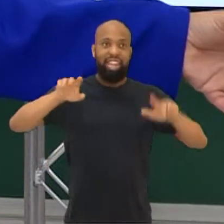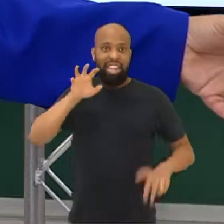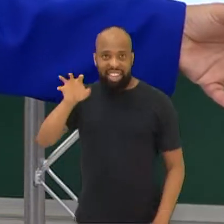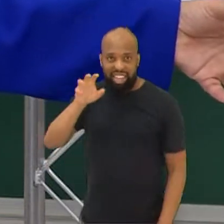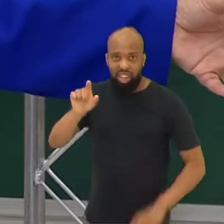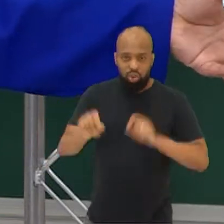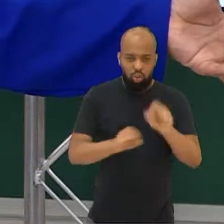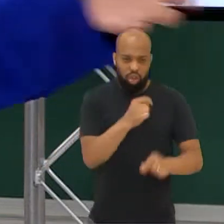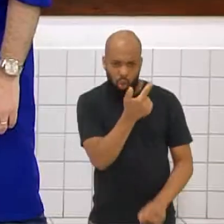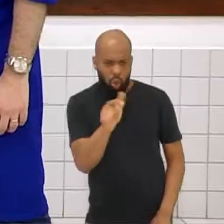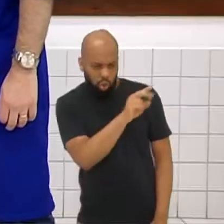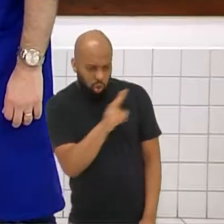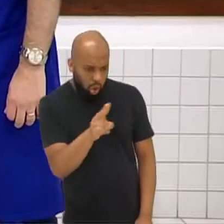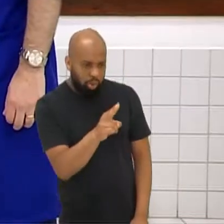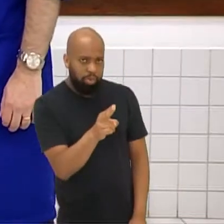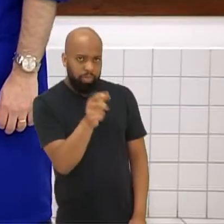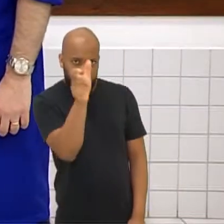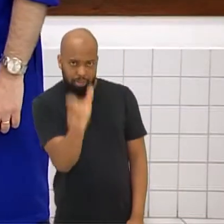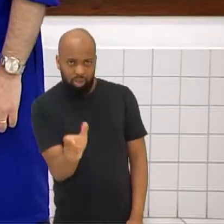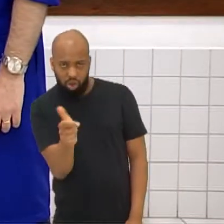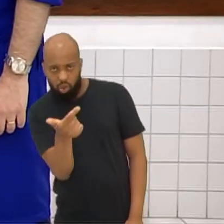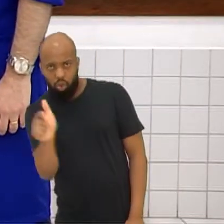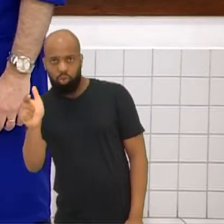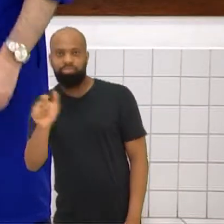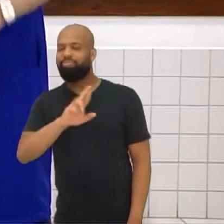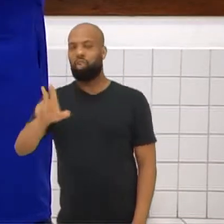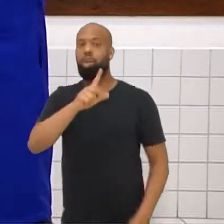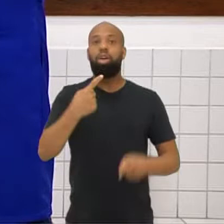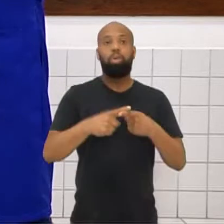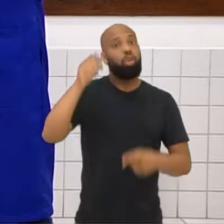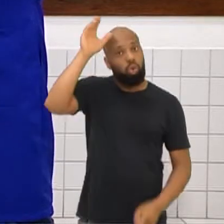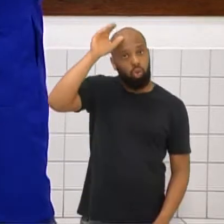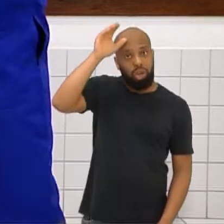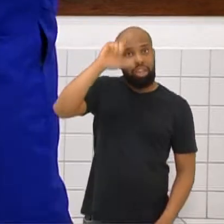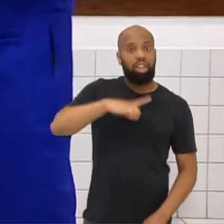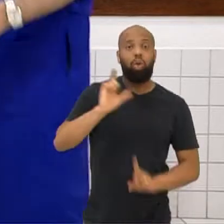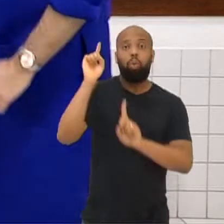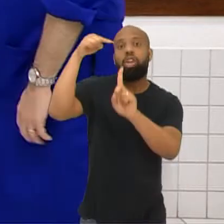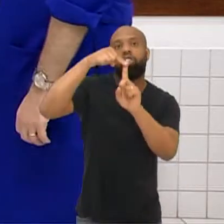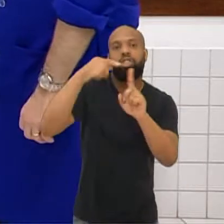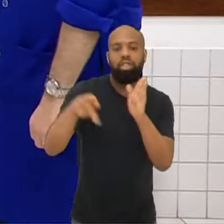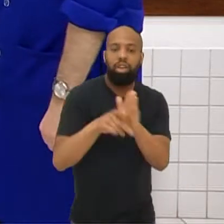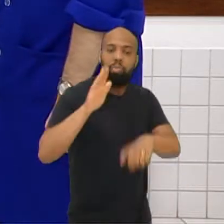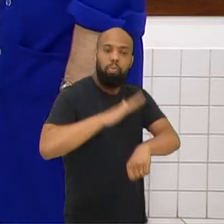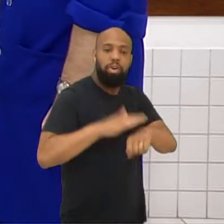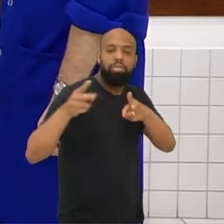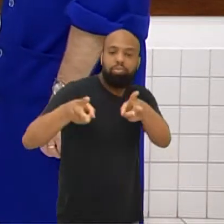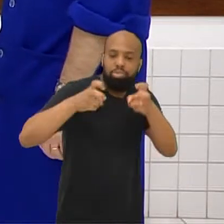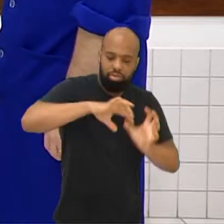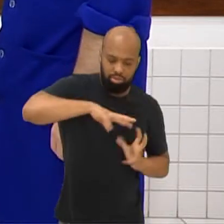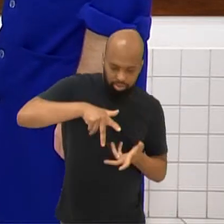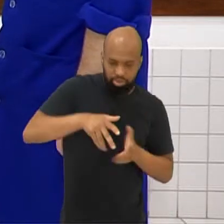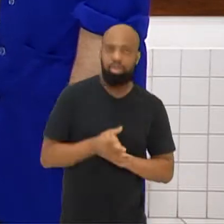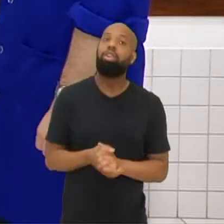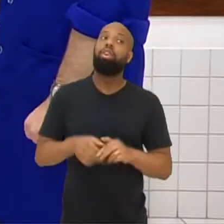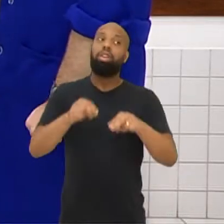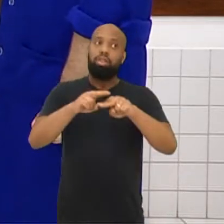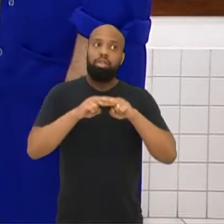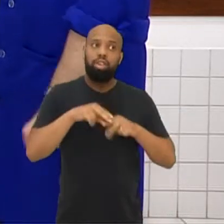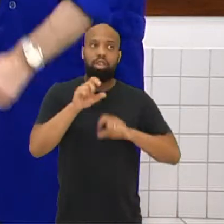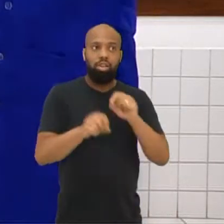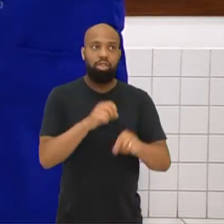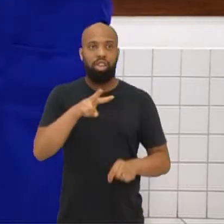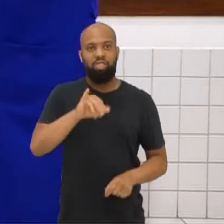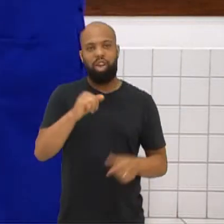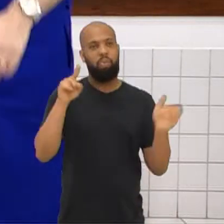mesma coisa para o outro, né? Porque a consciência tem essa intencionalidade na hora de perceber o mundo. Por isso, que aí nós